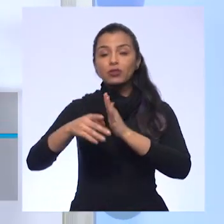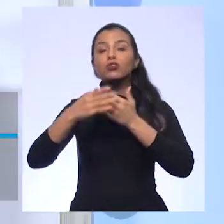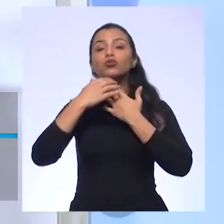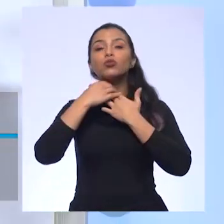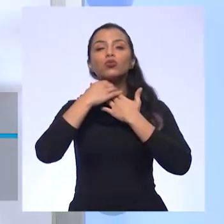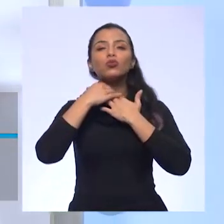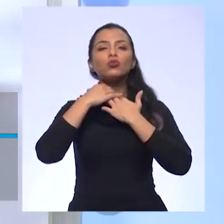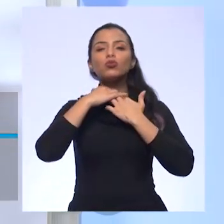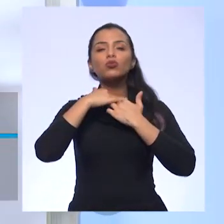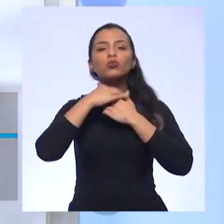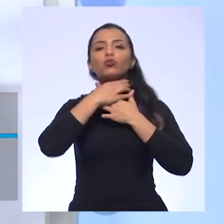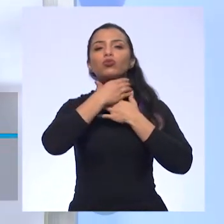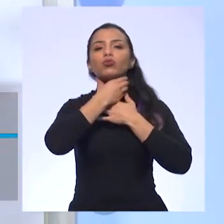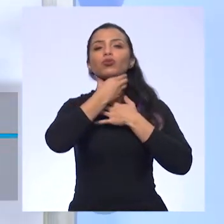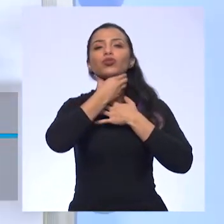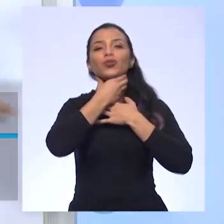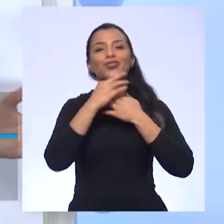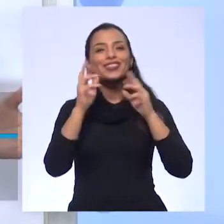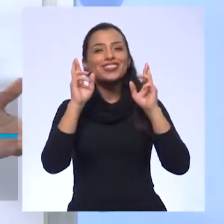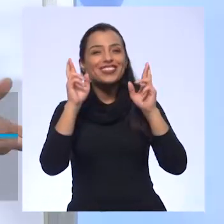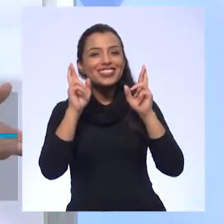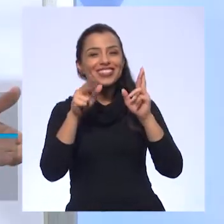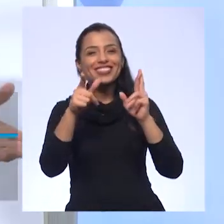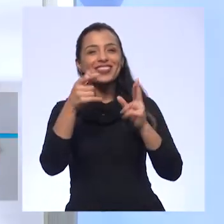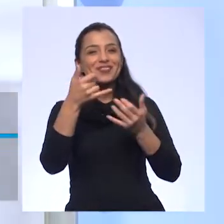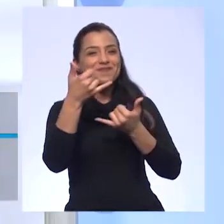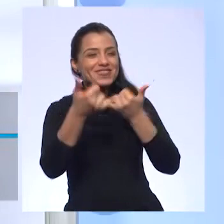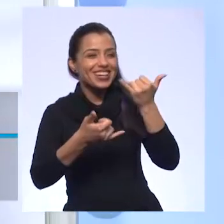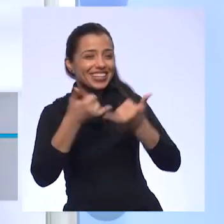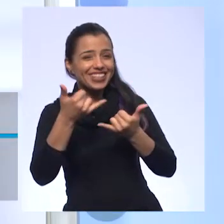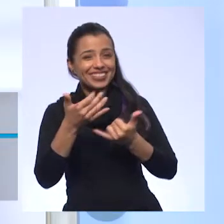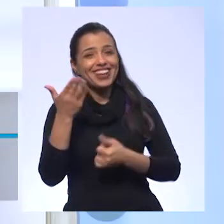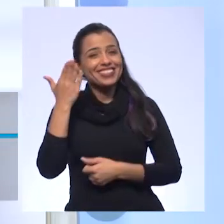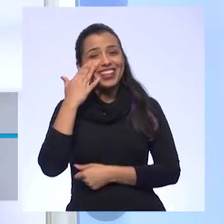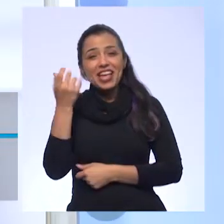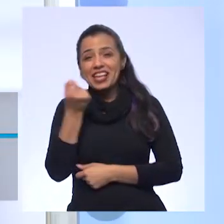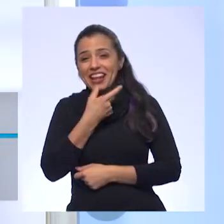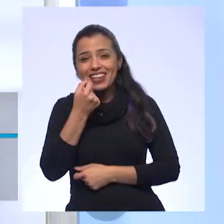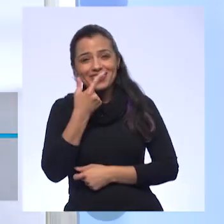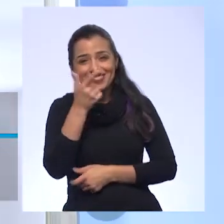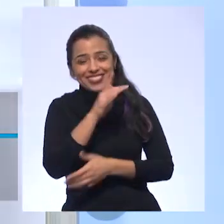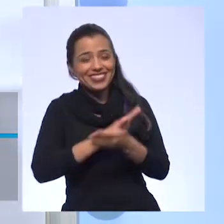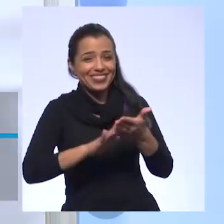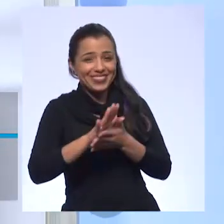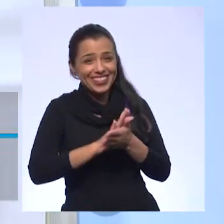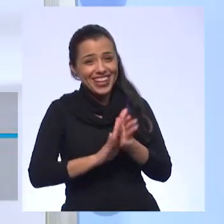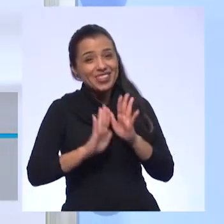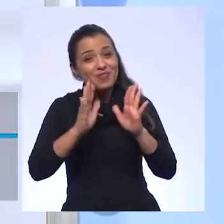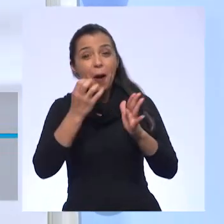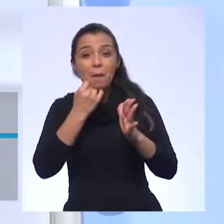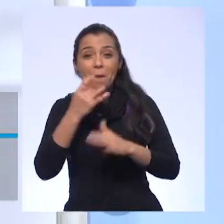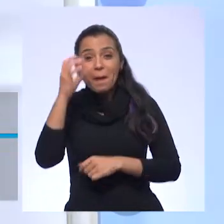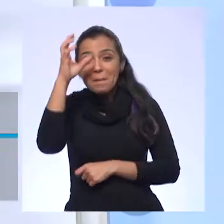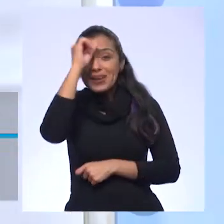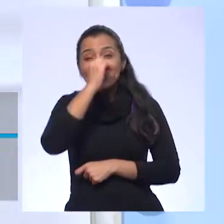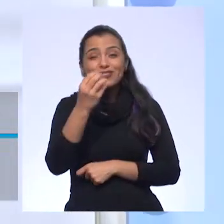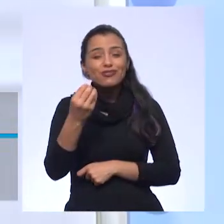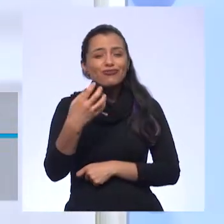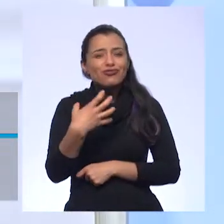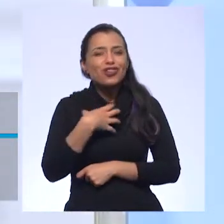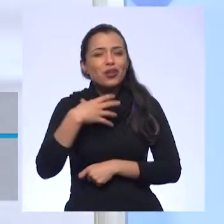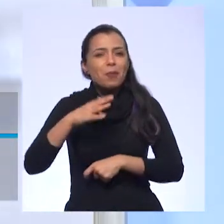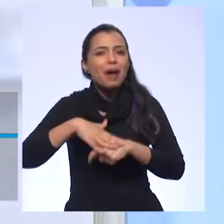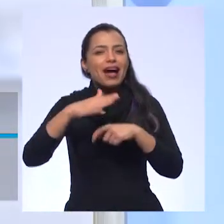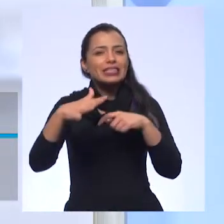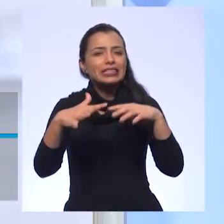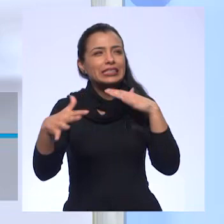para vocês, espero que vocês tenham gostado. Desculpe se não teve graça nenhuma, mas é para a gente aprender com alguma coisinha mais dinâmica e tal. Ele é um